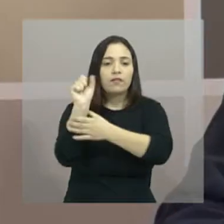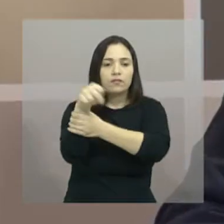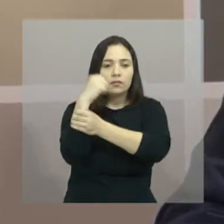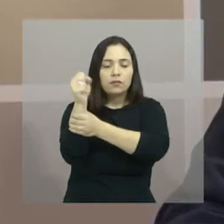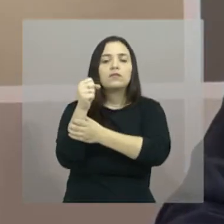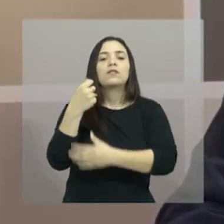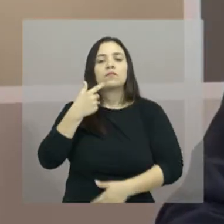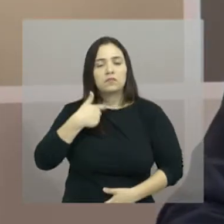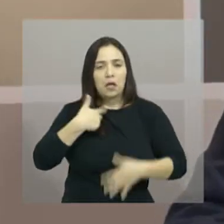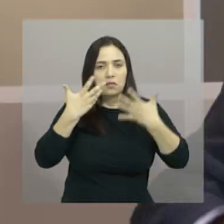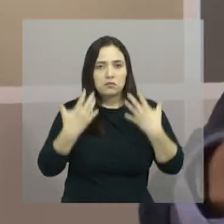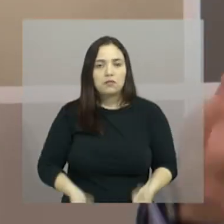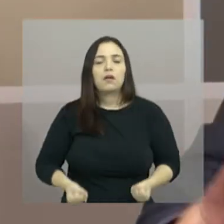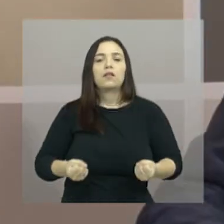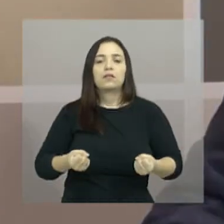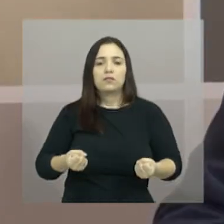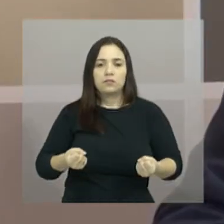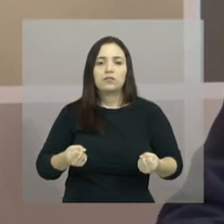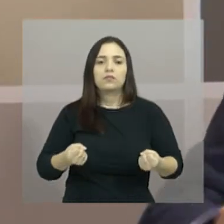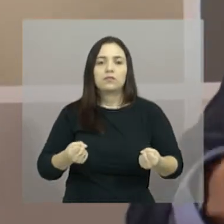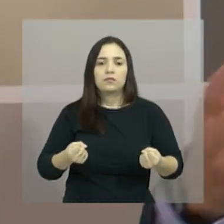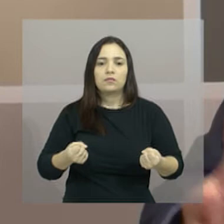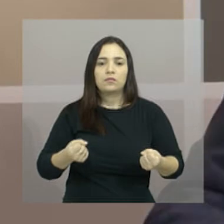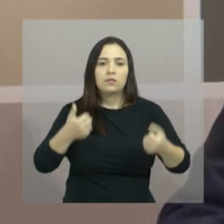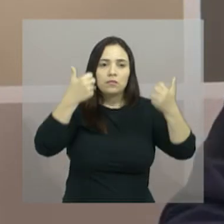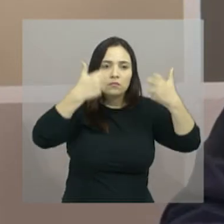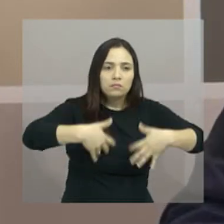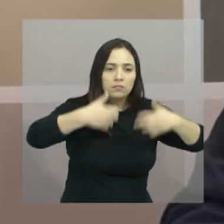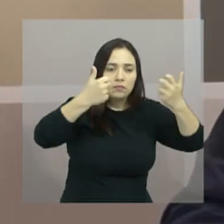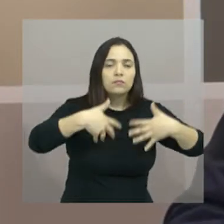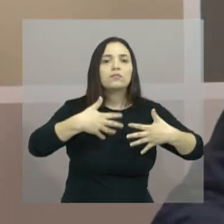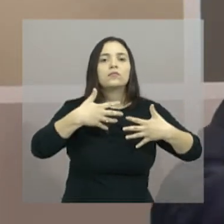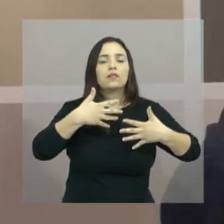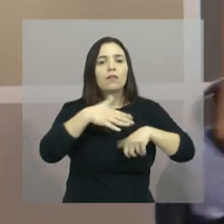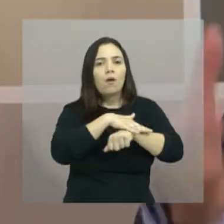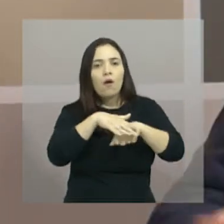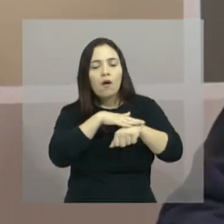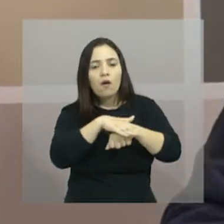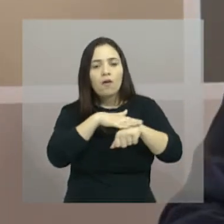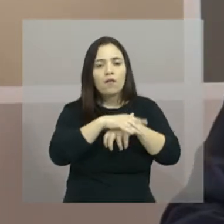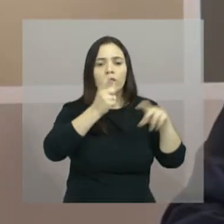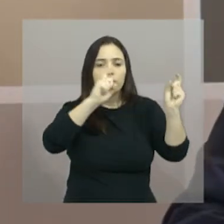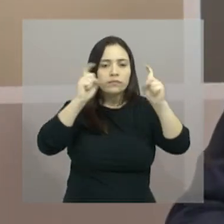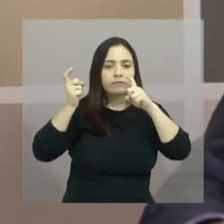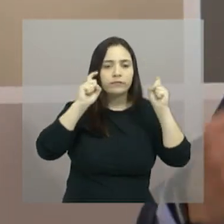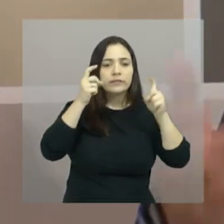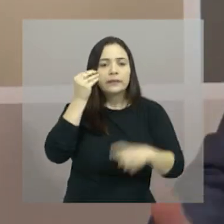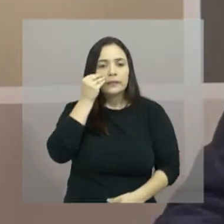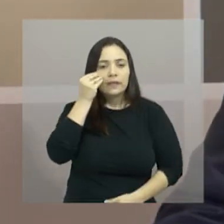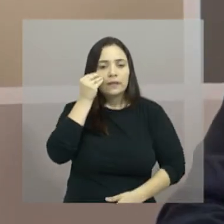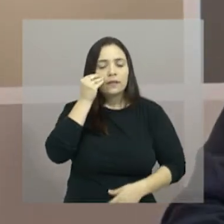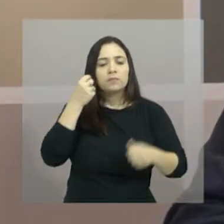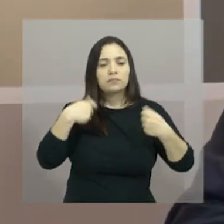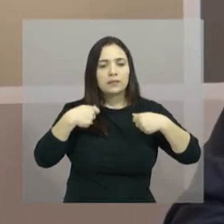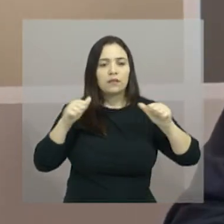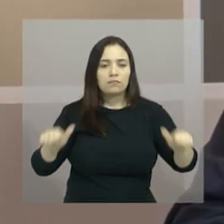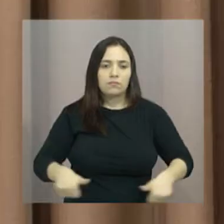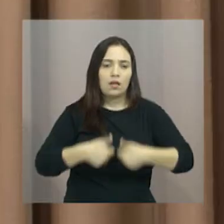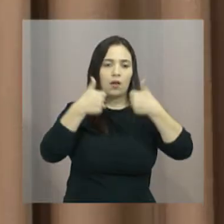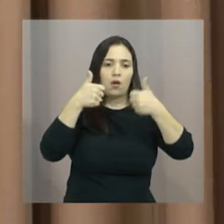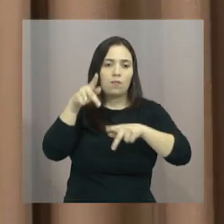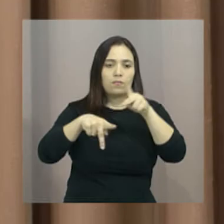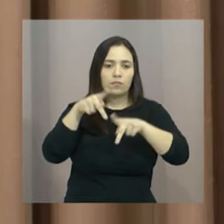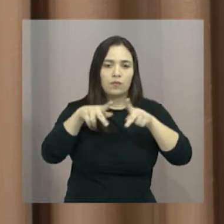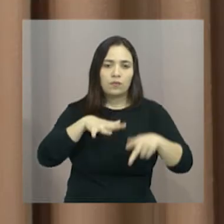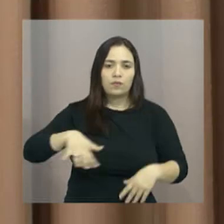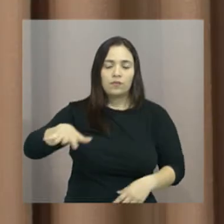conosco no Conselho, para tecnicamente ou politicamente nos articularmos para a gente conseguir dar essa resposta à população que ela merece. E aí,